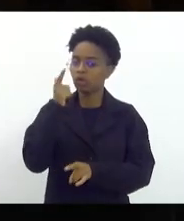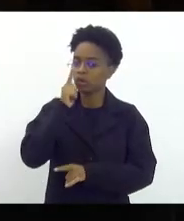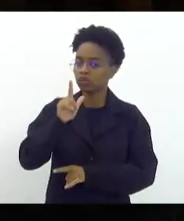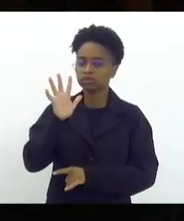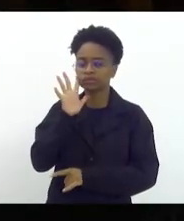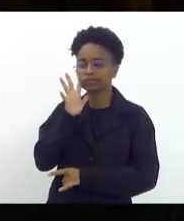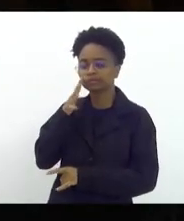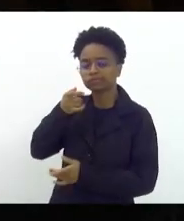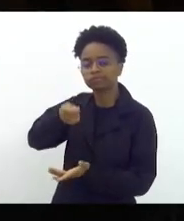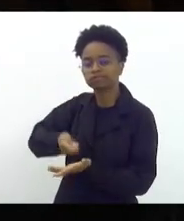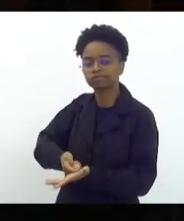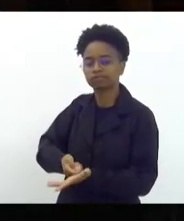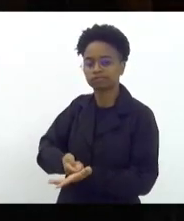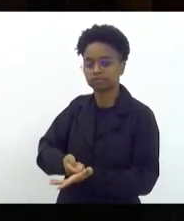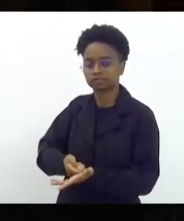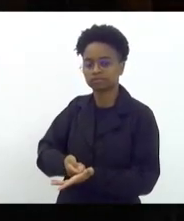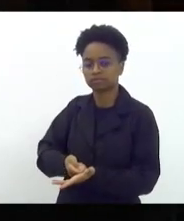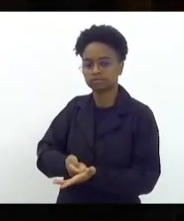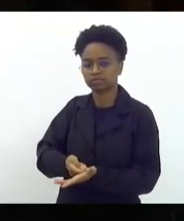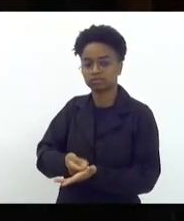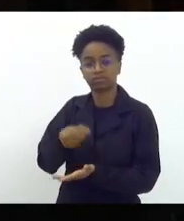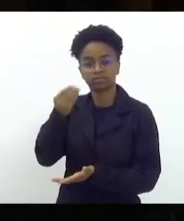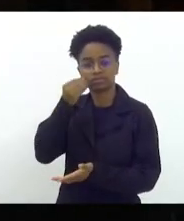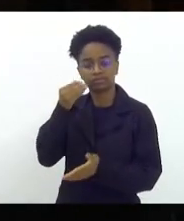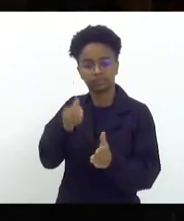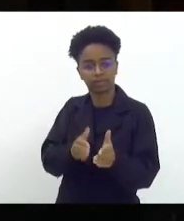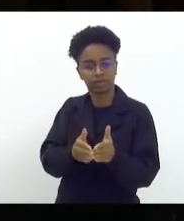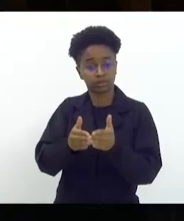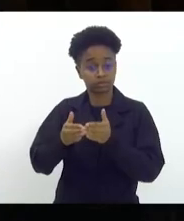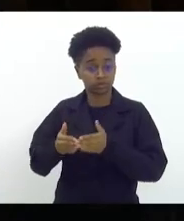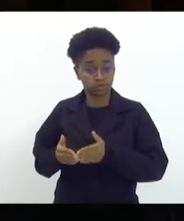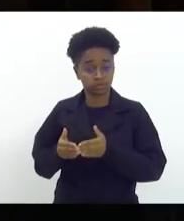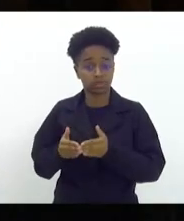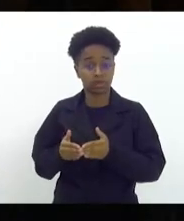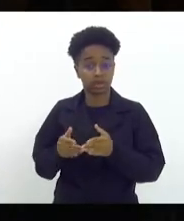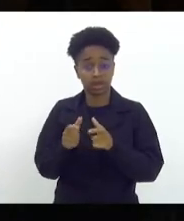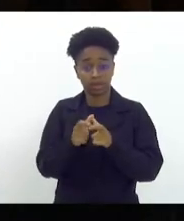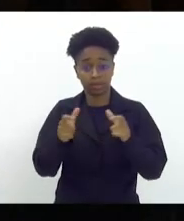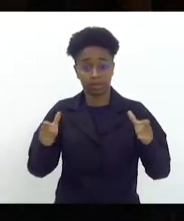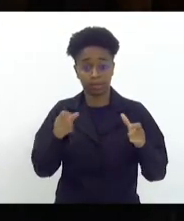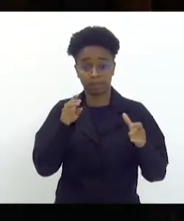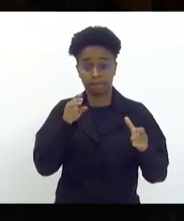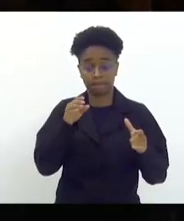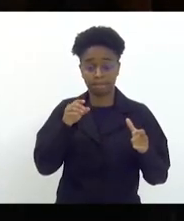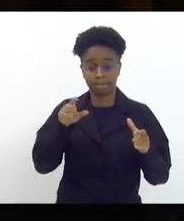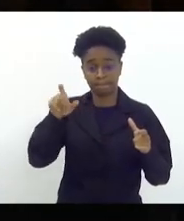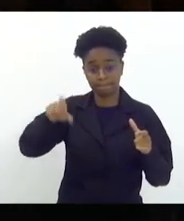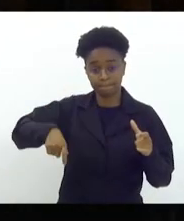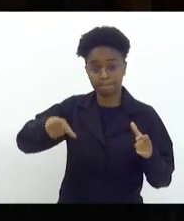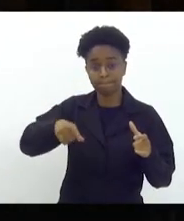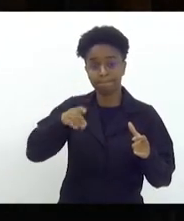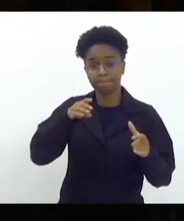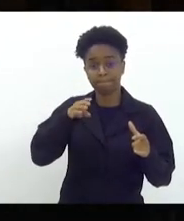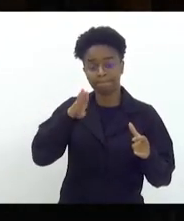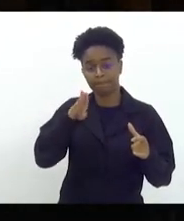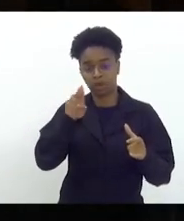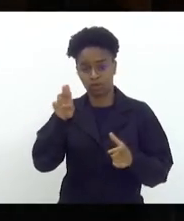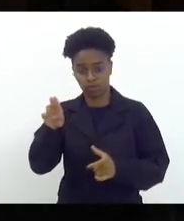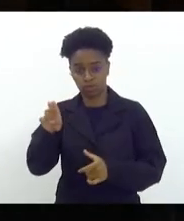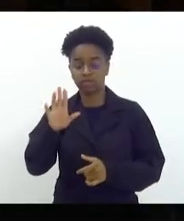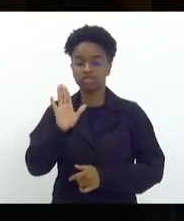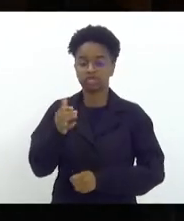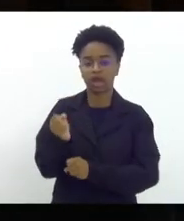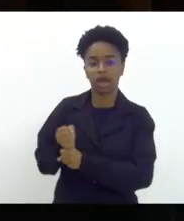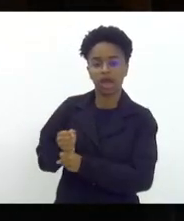decisão para suspender a ampliação do bilhete único que havia sido já há alguns anos